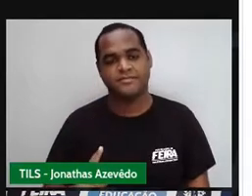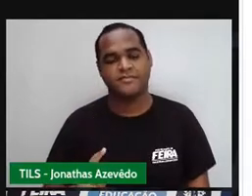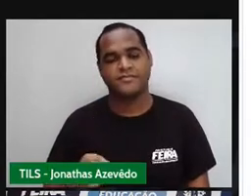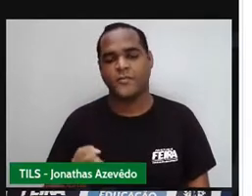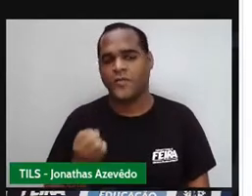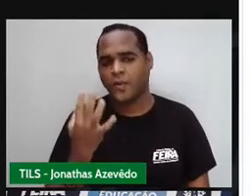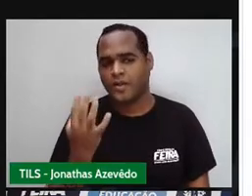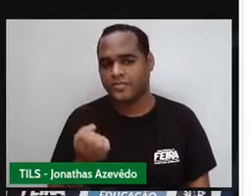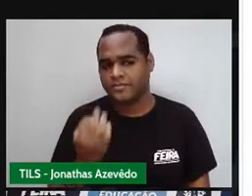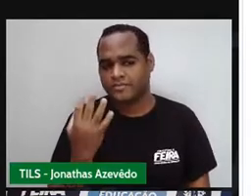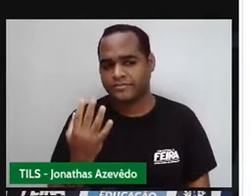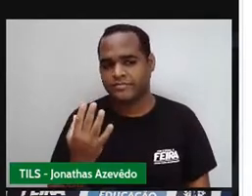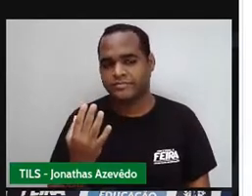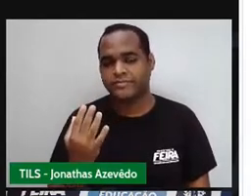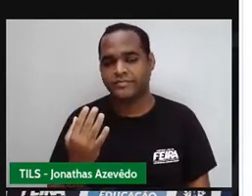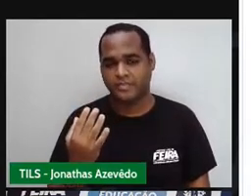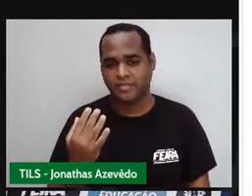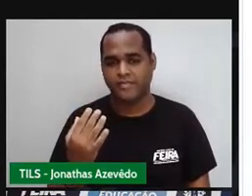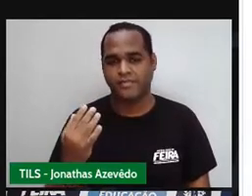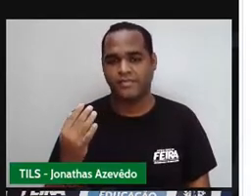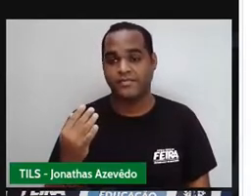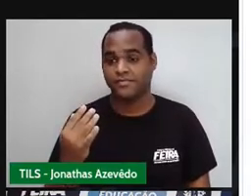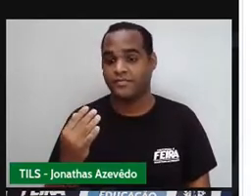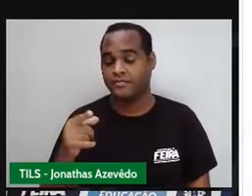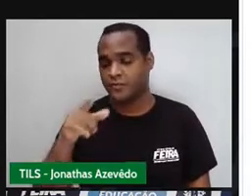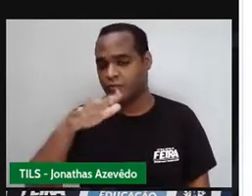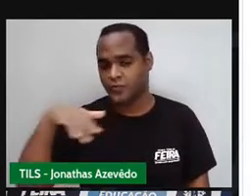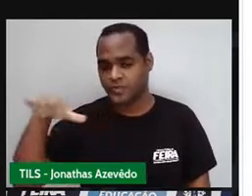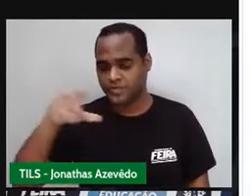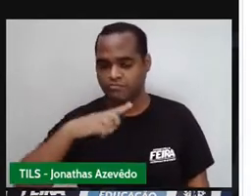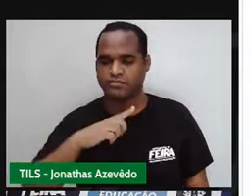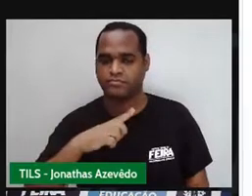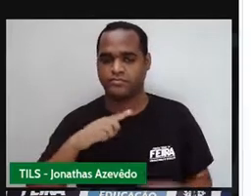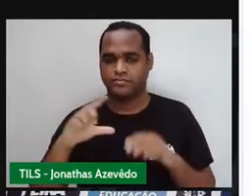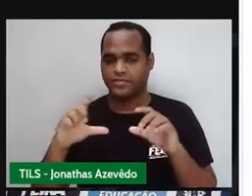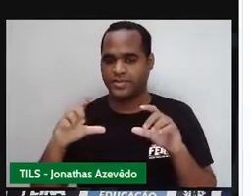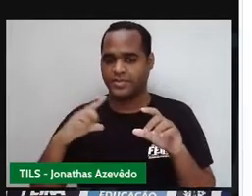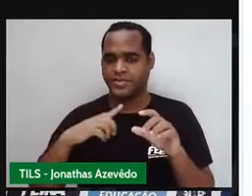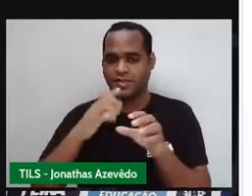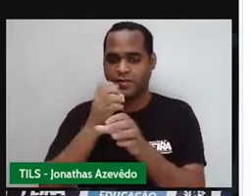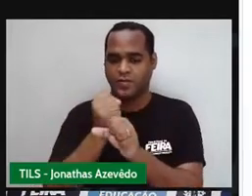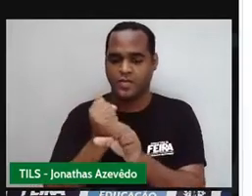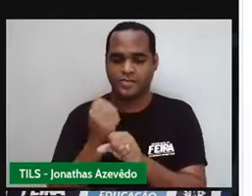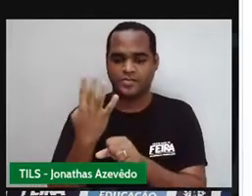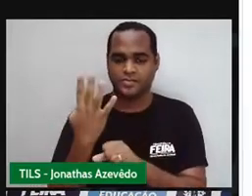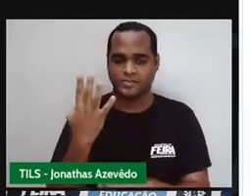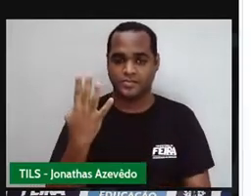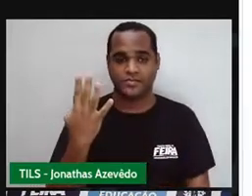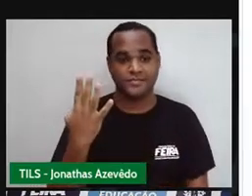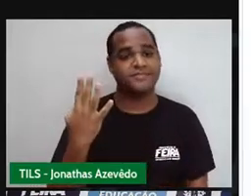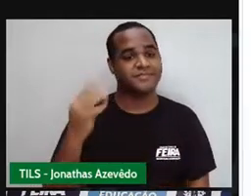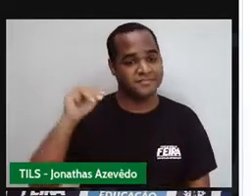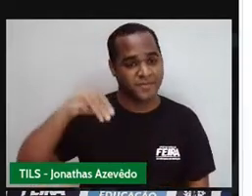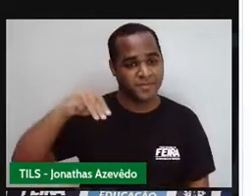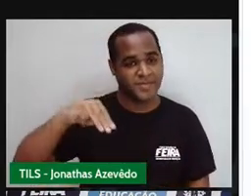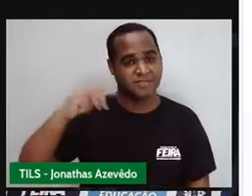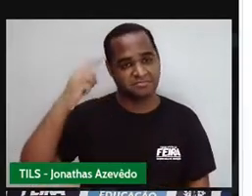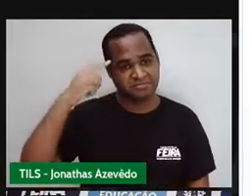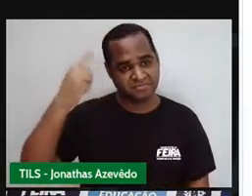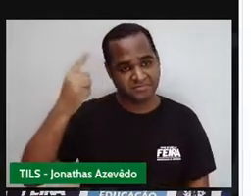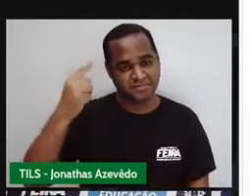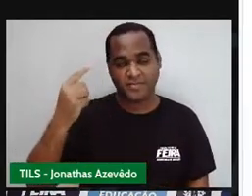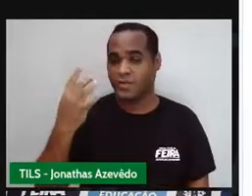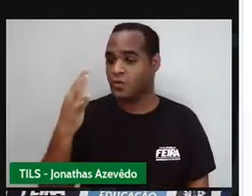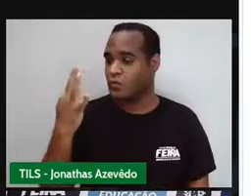e a largura a largura é o seguinte toda essa parede aqui é quatro toda essa parede aqui é